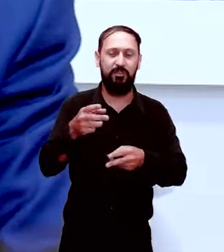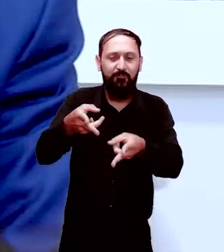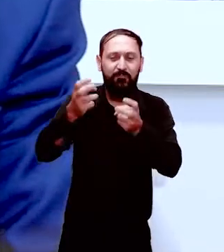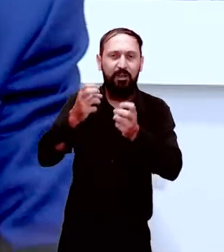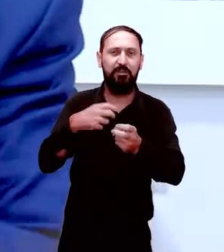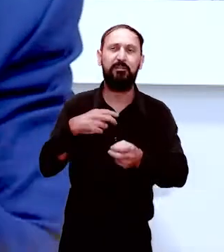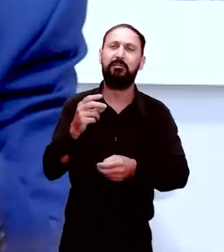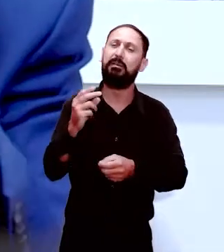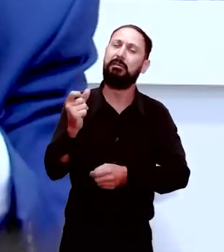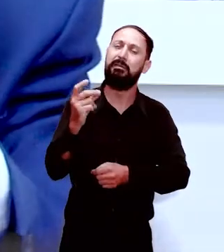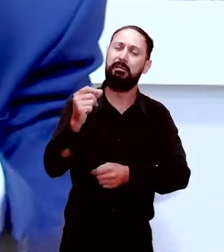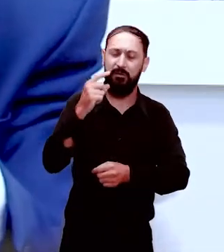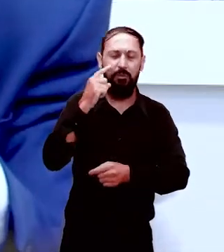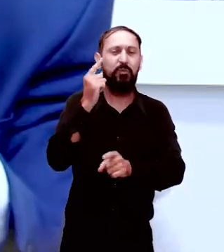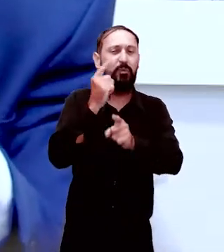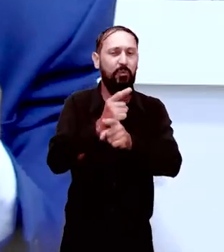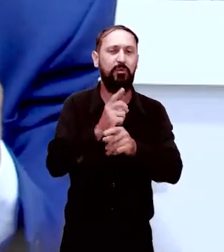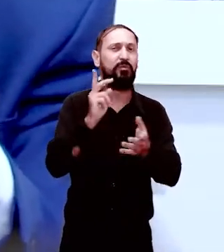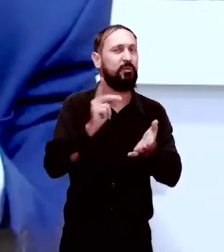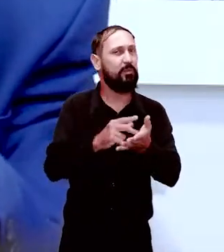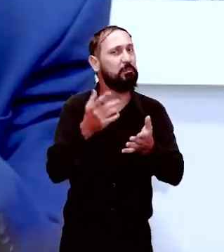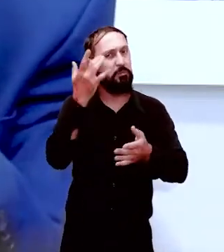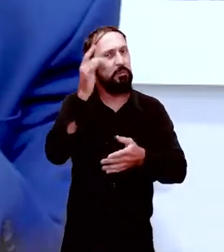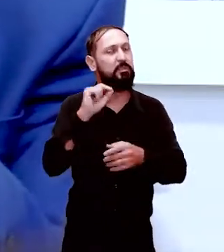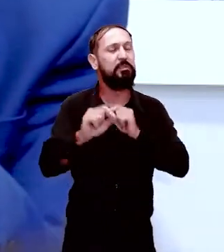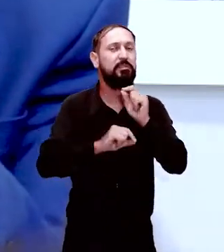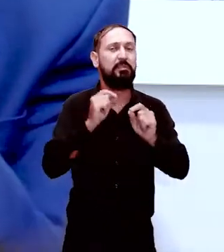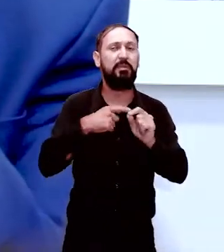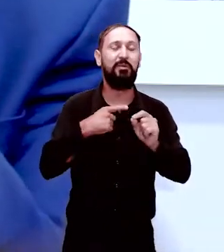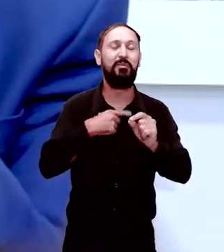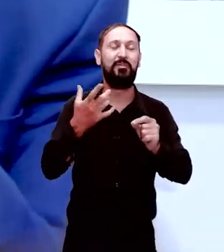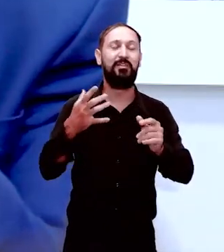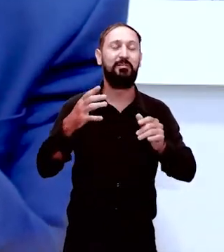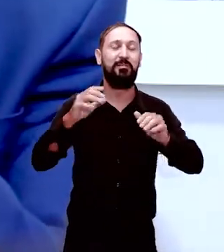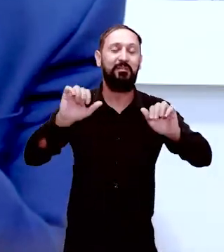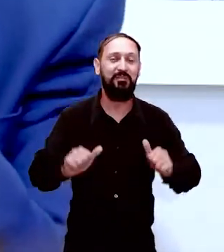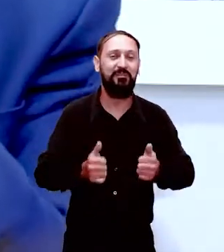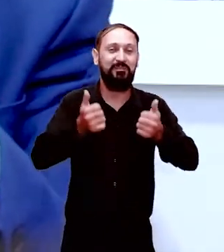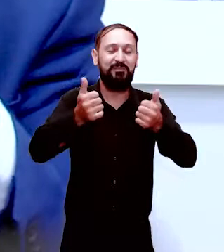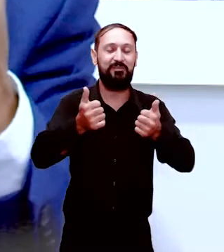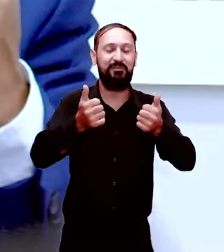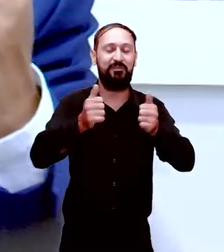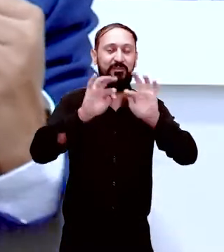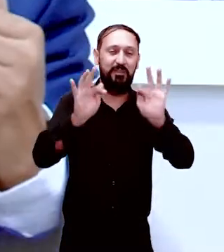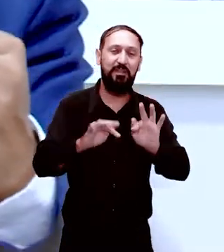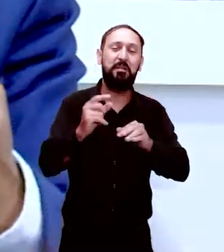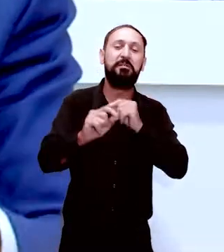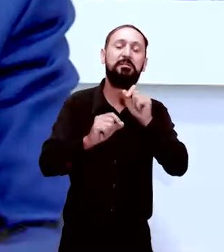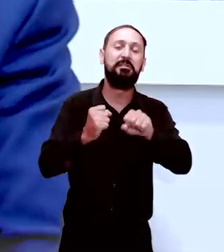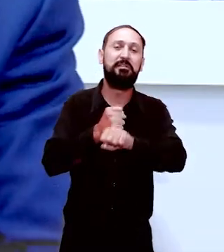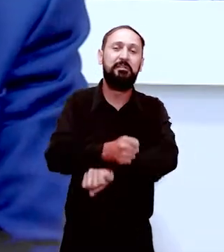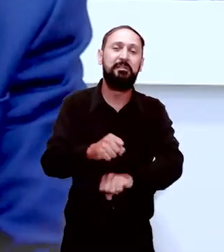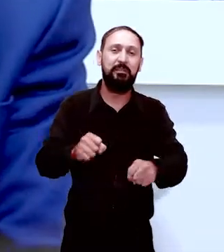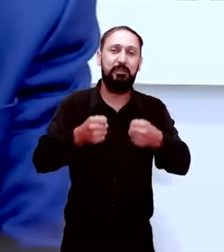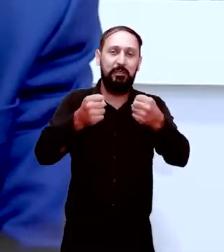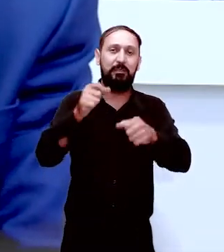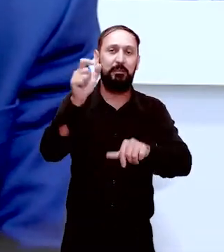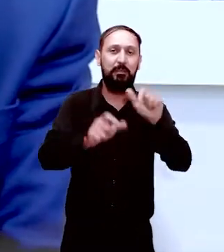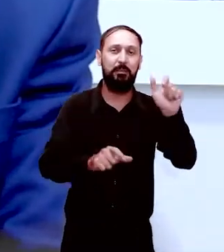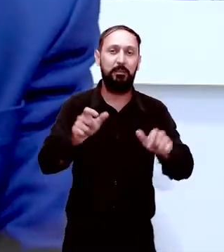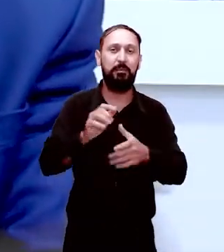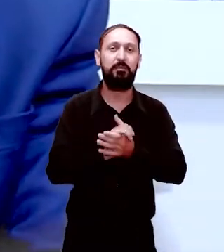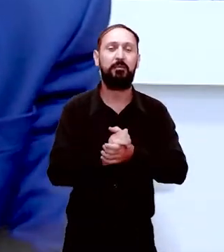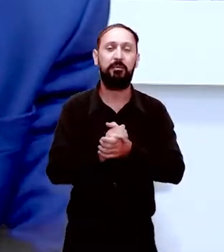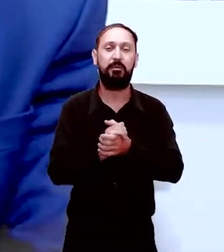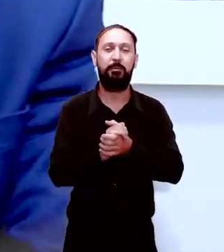já ouviu essa expressão? Faz tempo que eu não ouço, te confesso. Não sei se eu estou ficando muito otimista ou se os racistas estão ficando mais refinados, mas expressões como